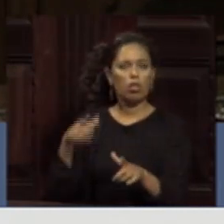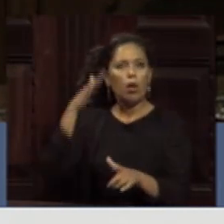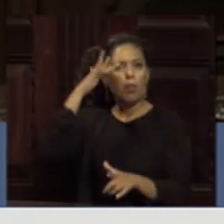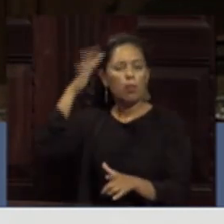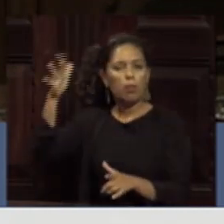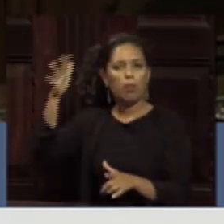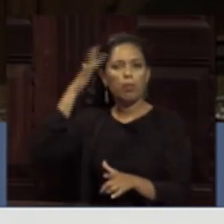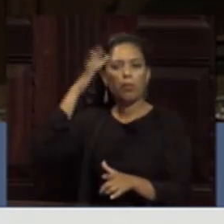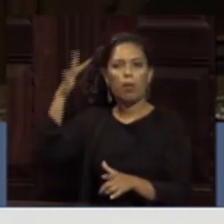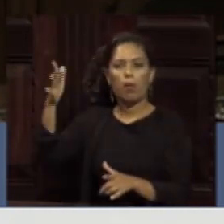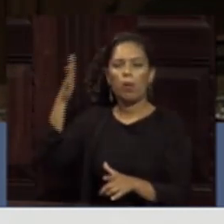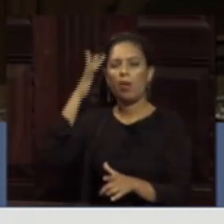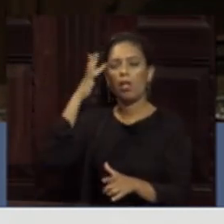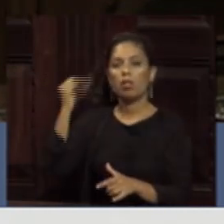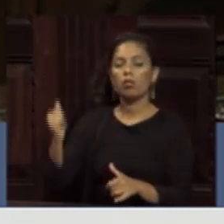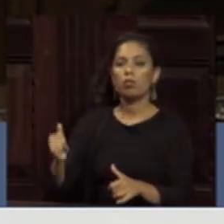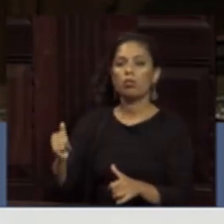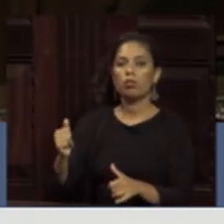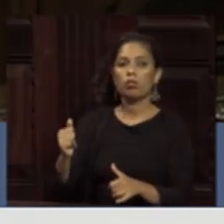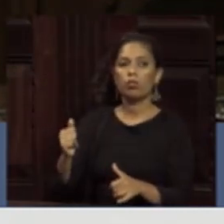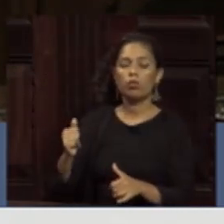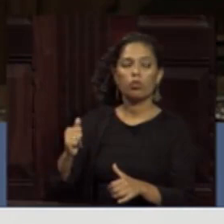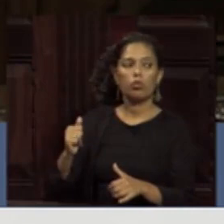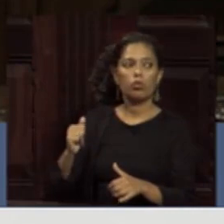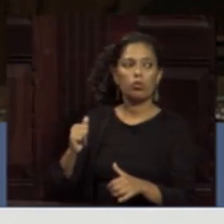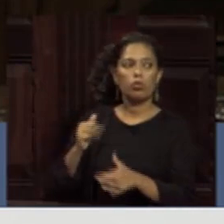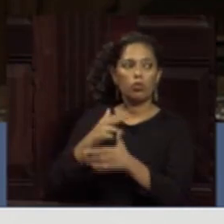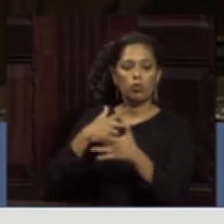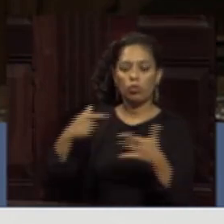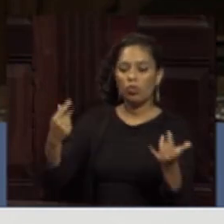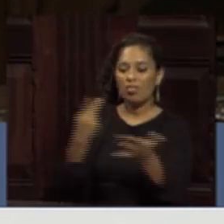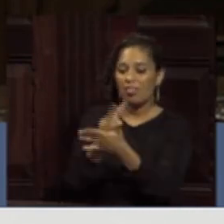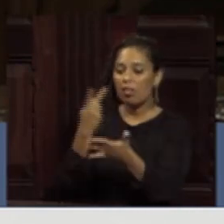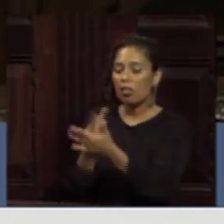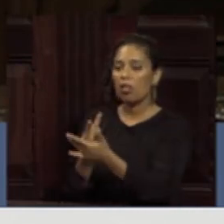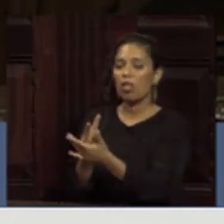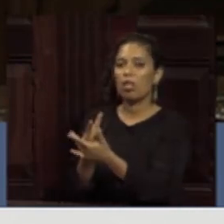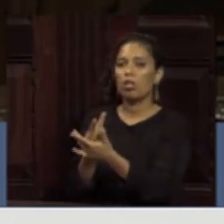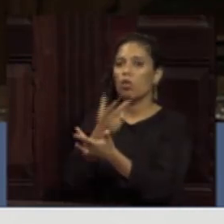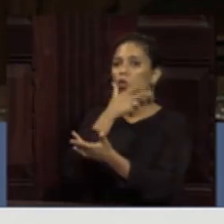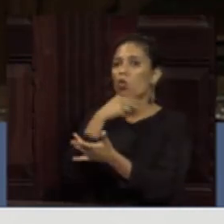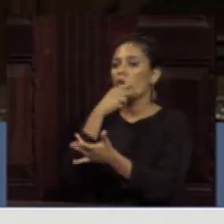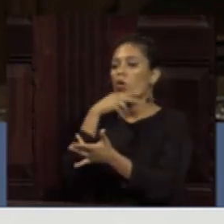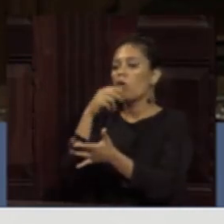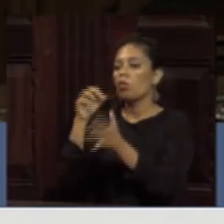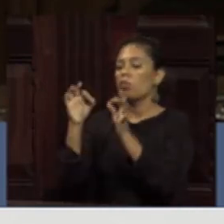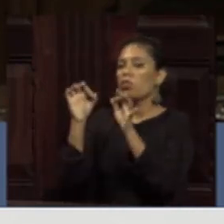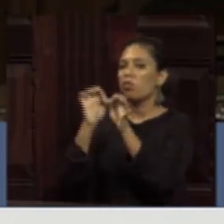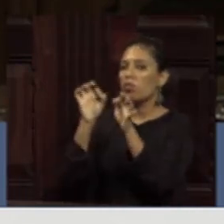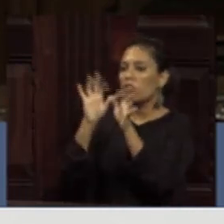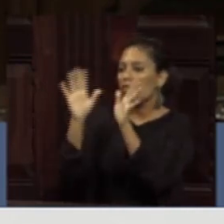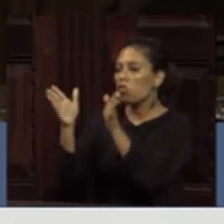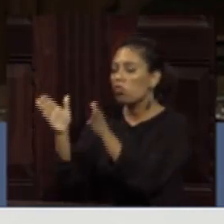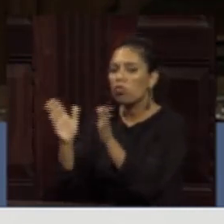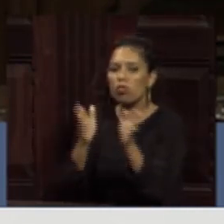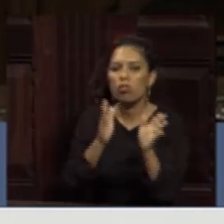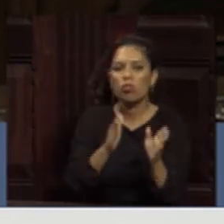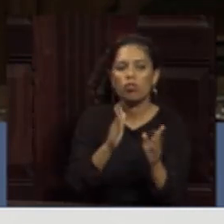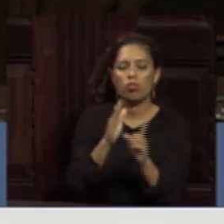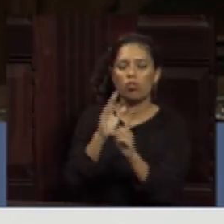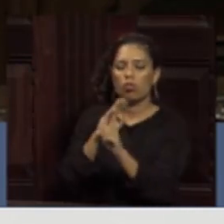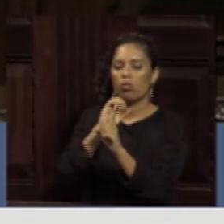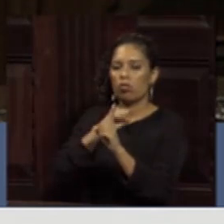reflitam sobre as mazelas que o machismo traz para a nossa